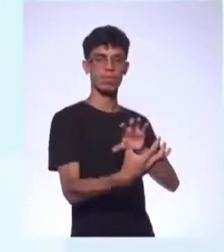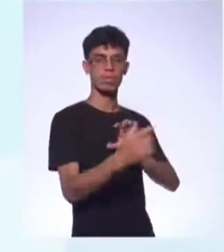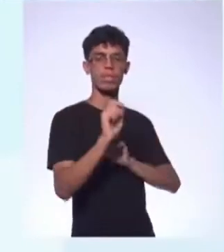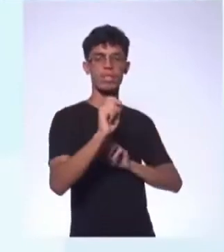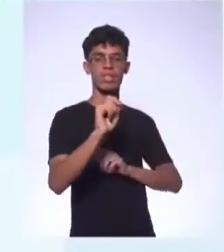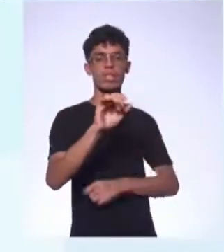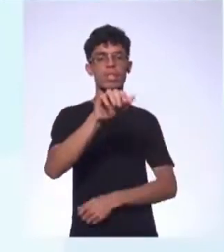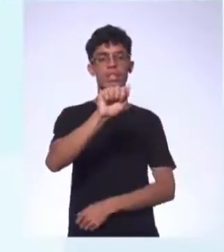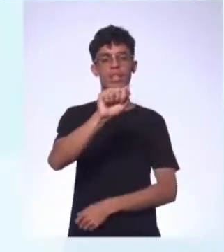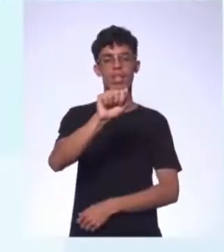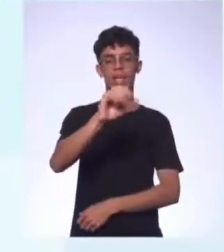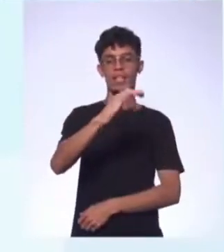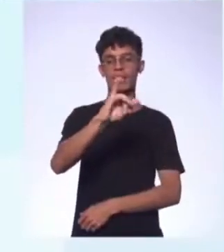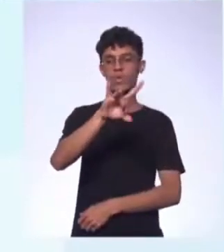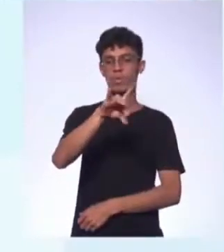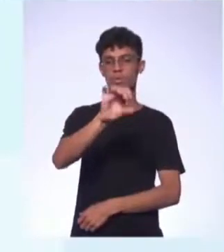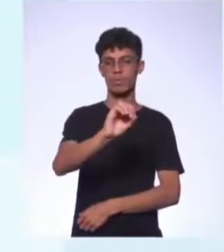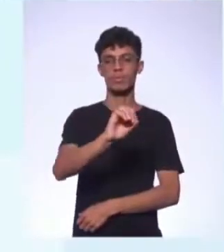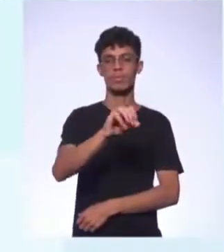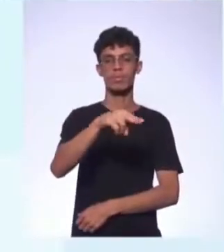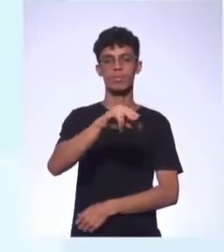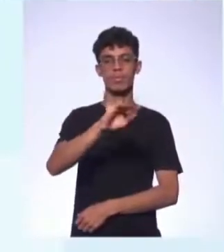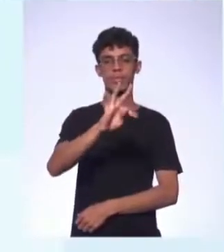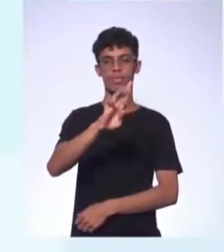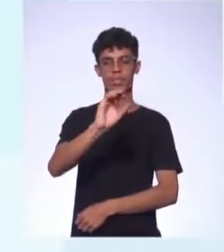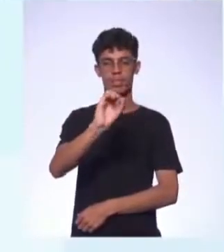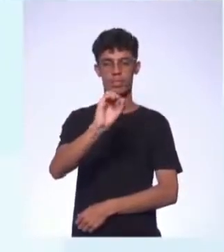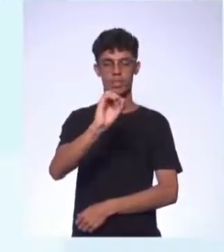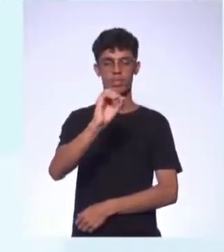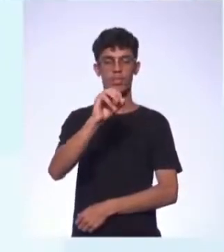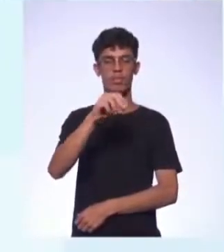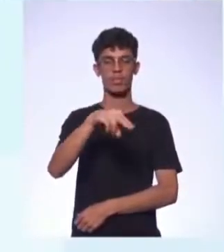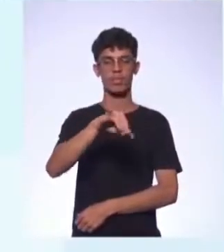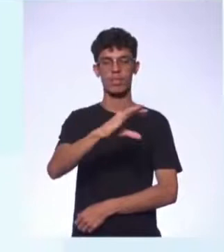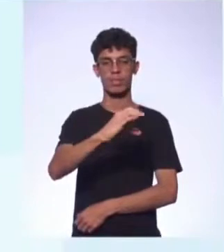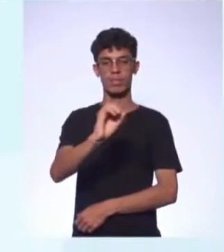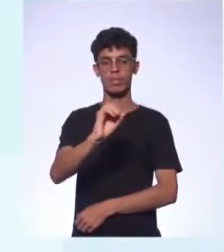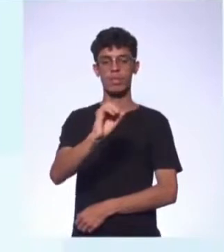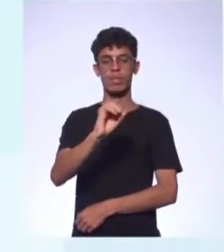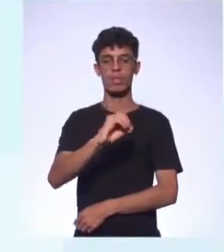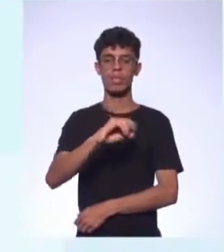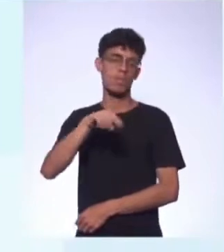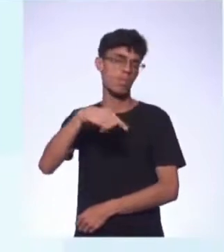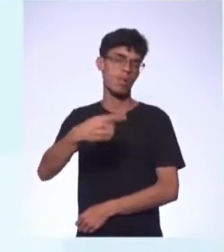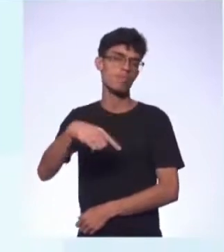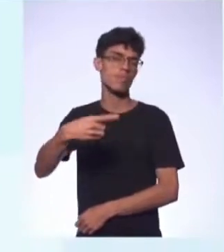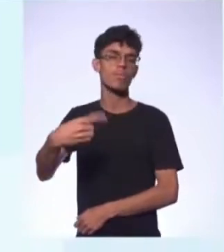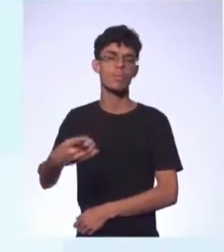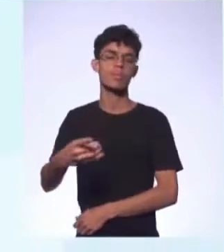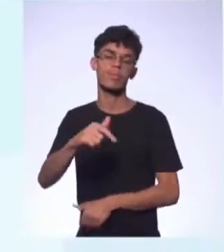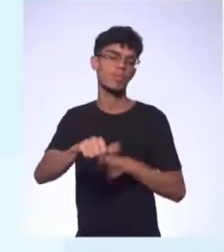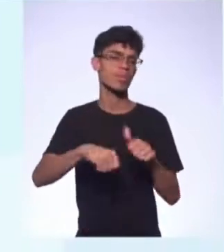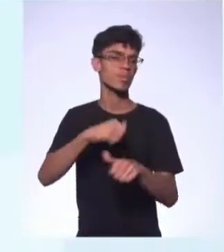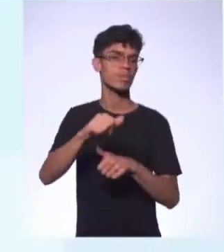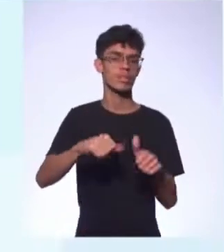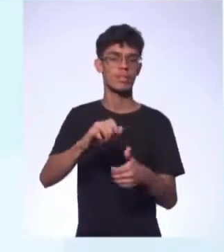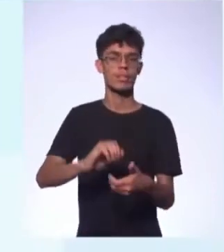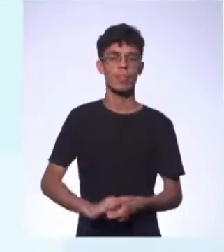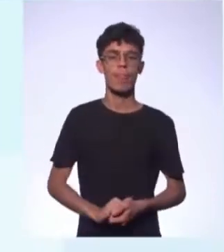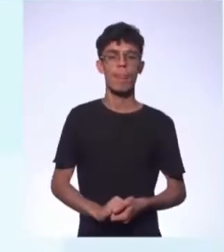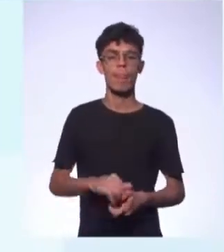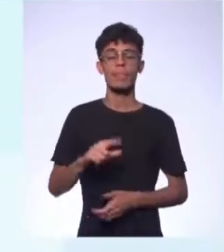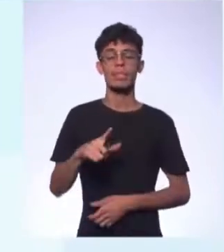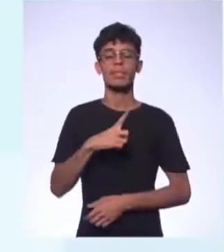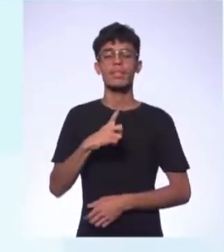ácido nítrico, em ácido sulfúrico e assim sucessivamente. Então, por exemplo, você